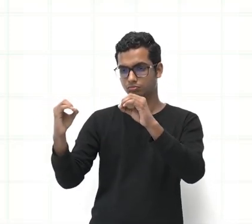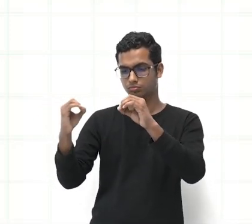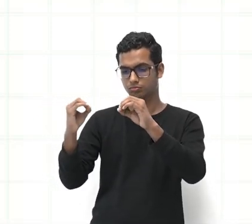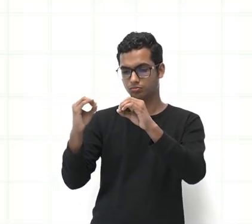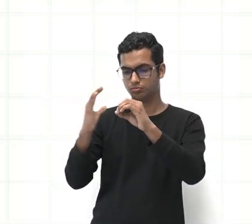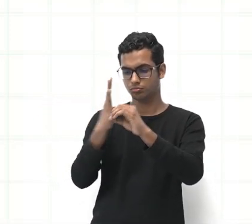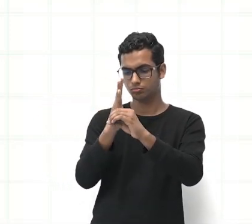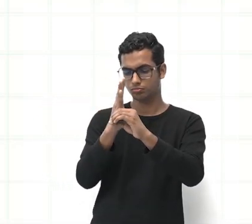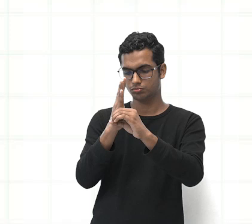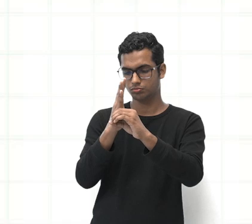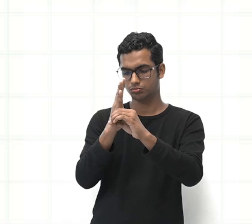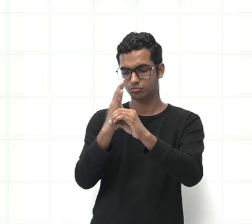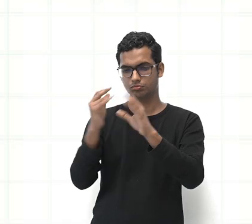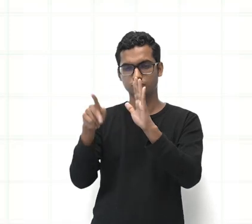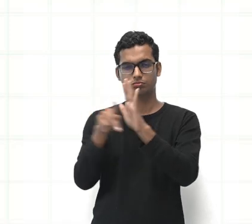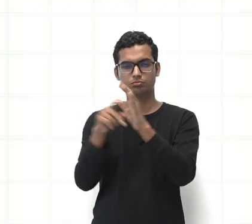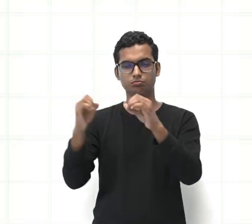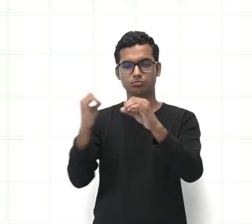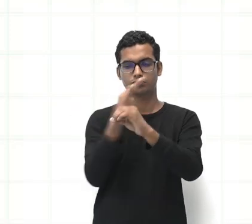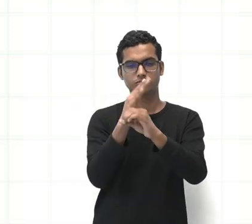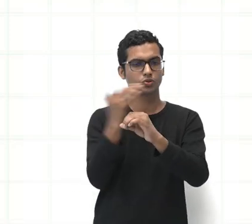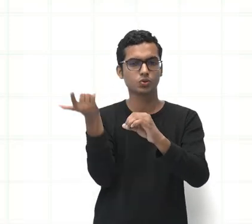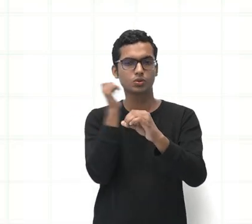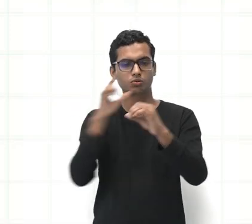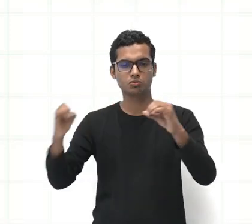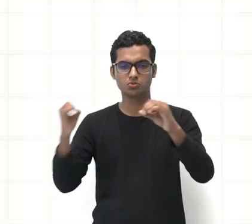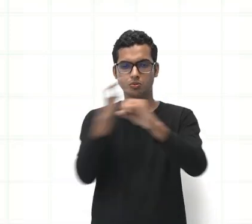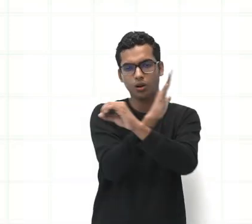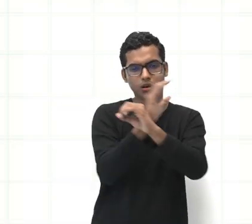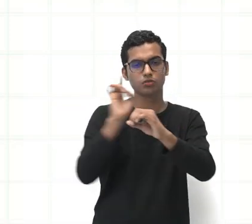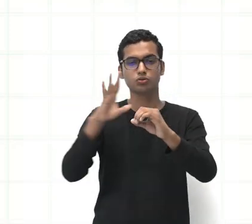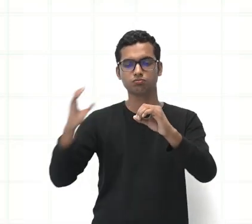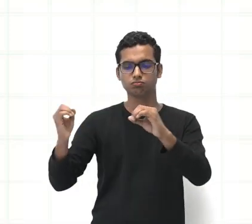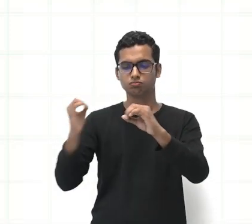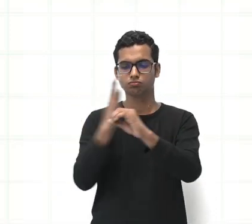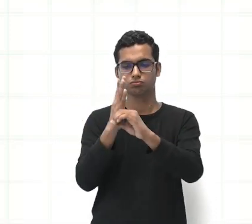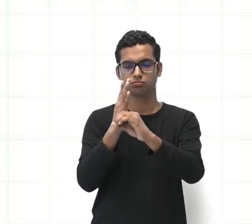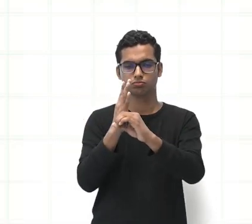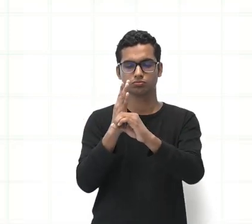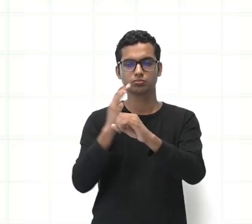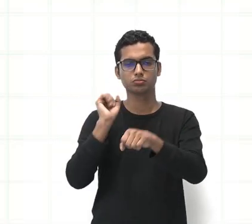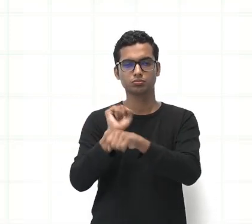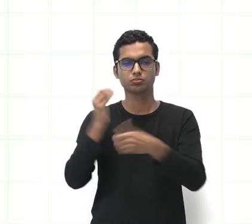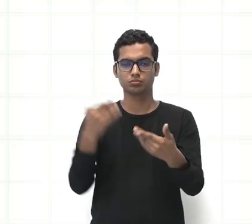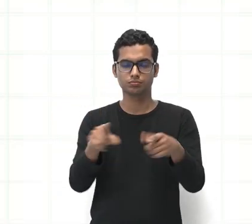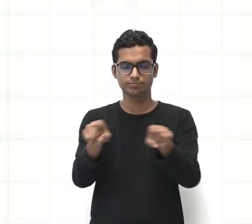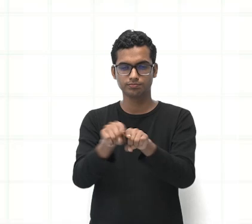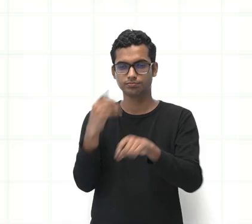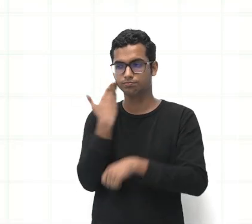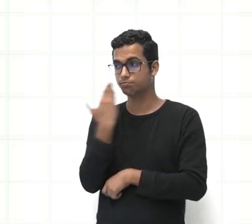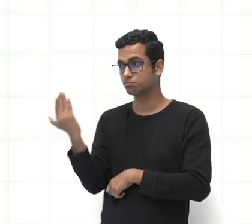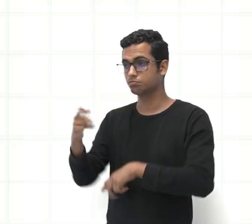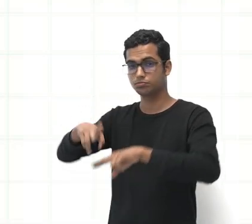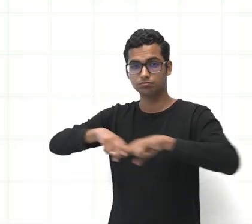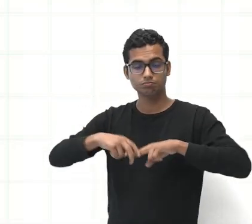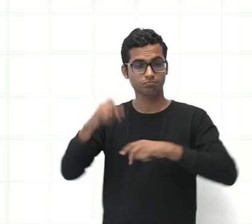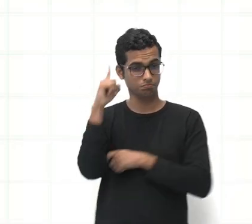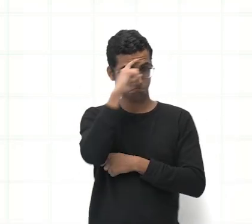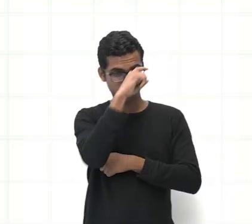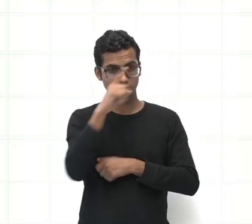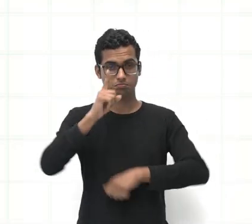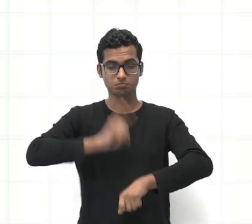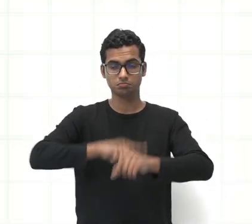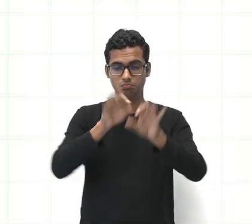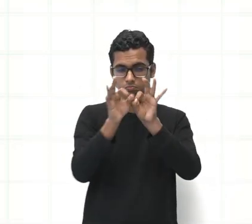problema que acarreta na dificuldade da gente visualizar um